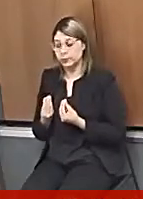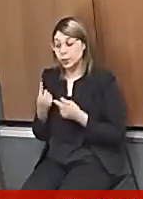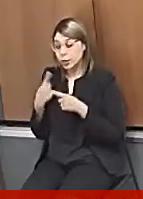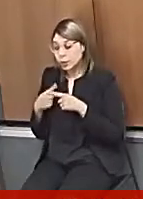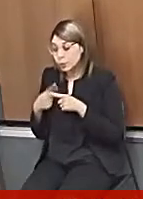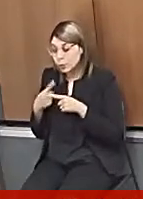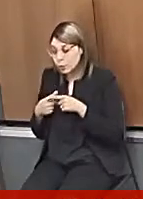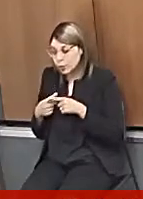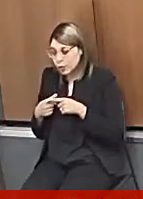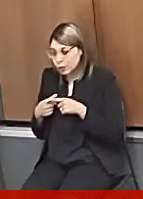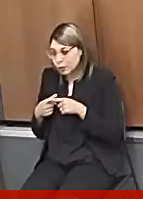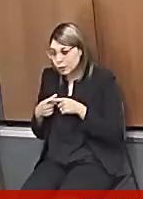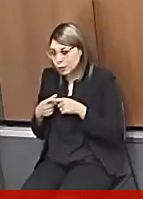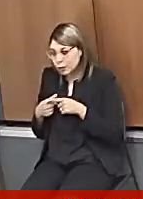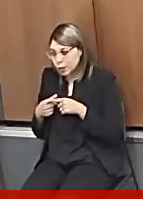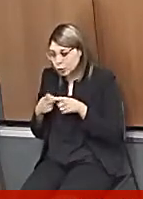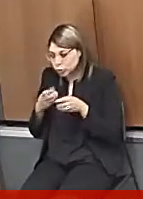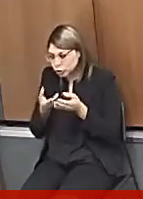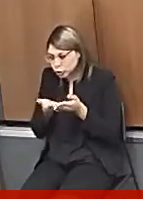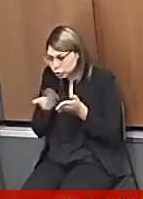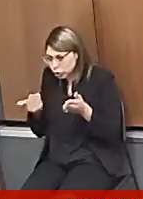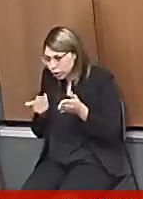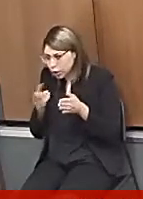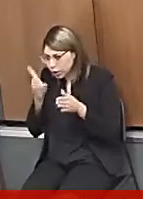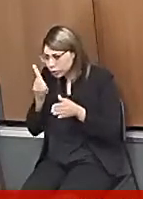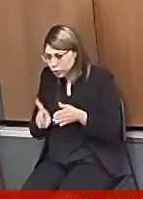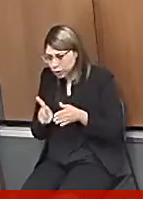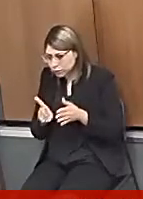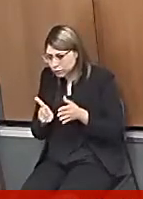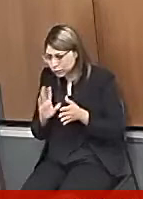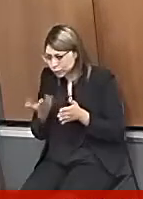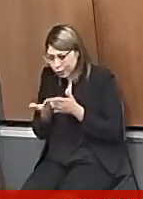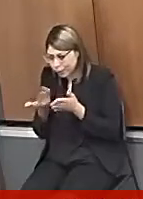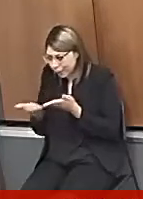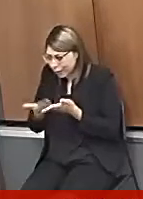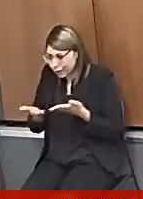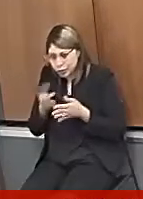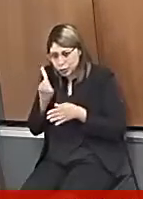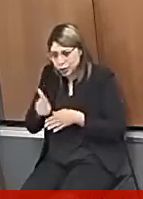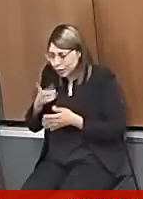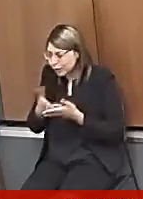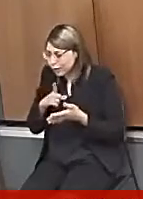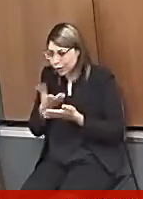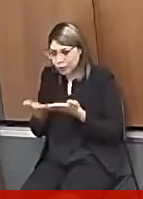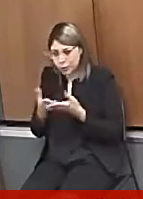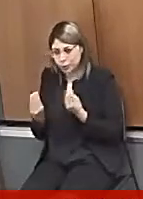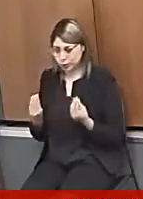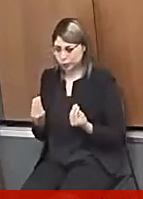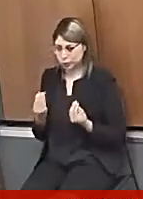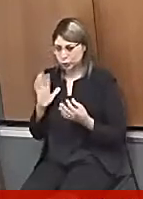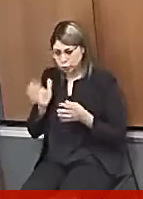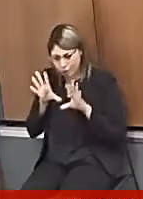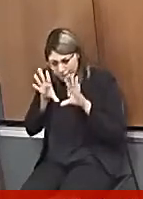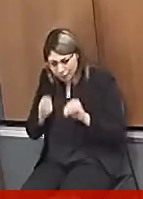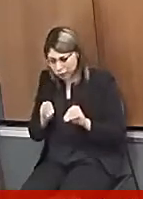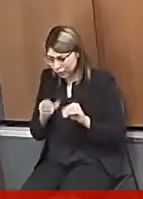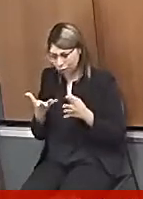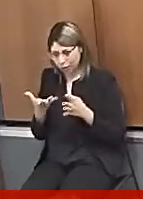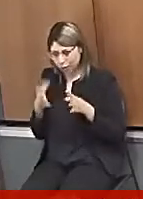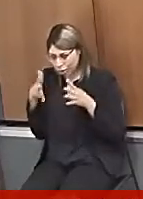retirar direitos já foram retirados já foram retirados já mexeu com